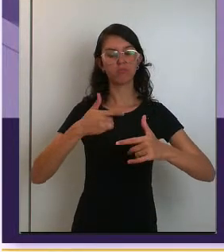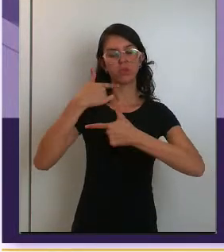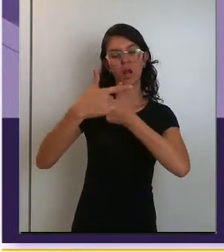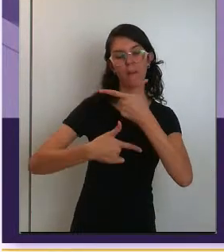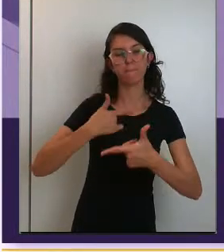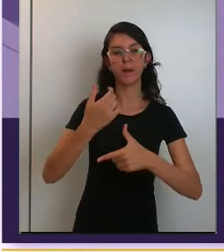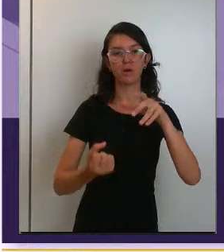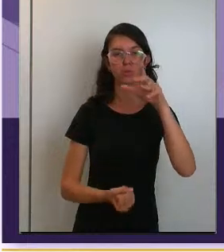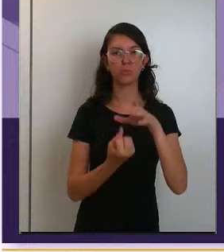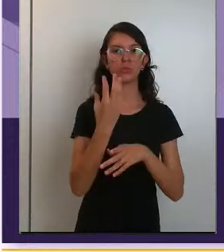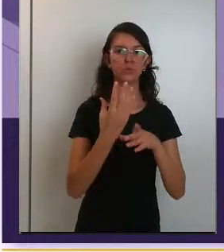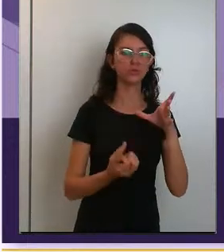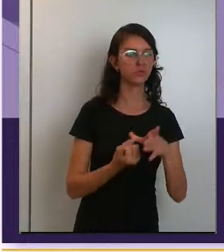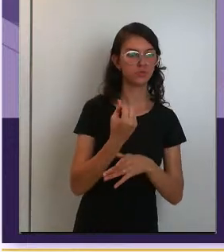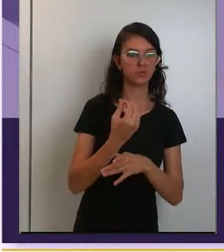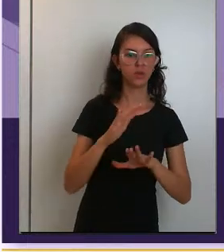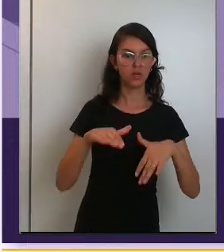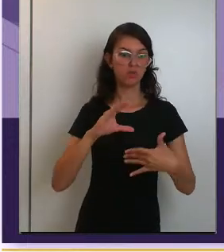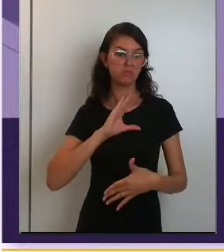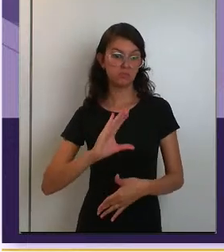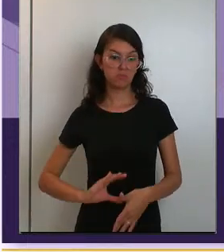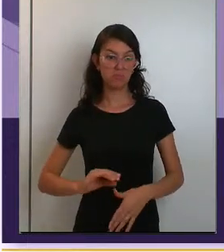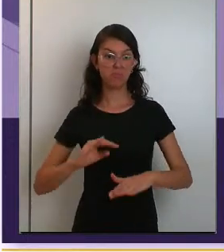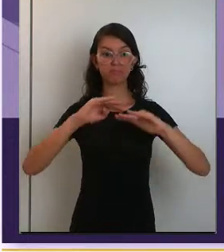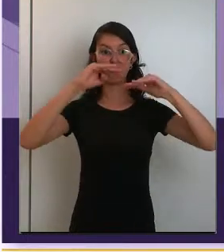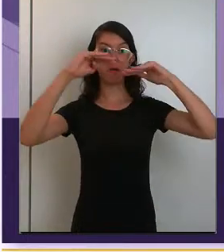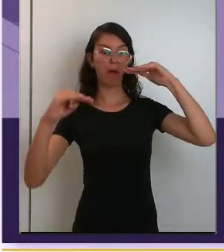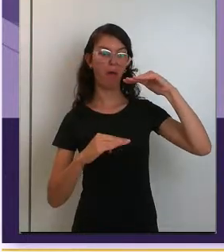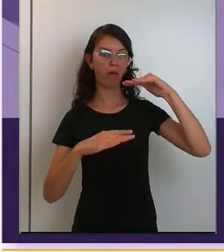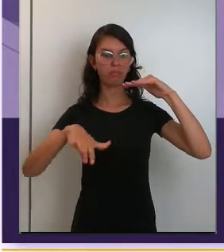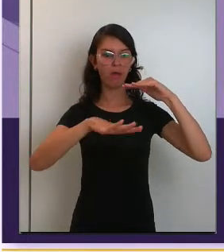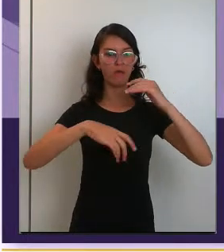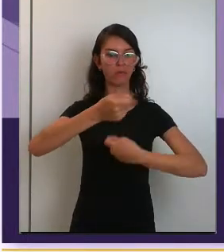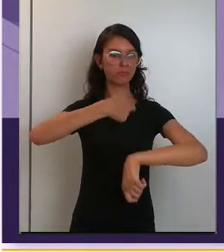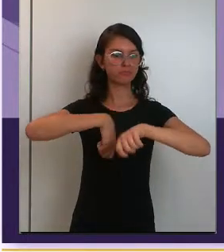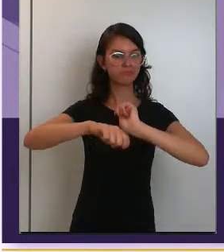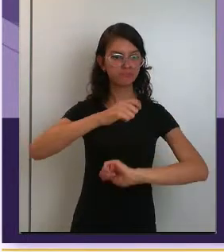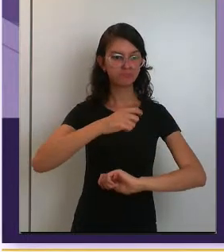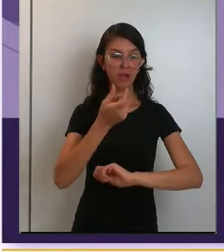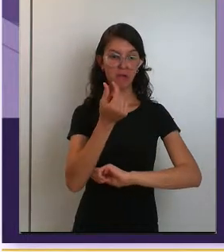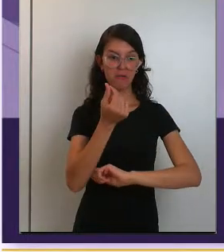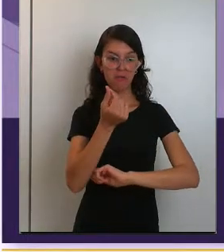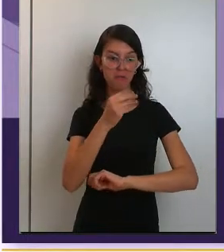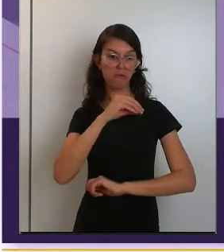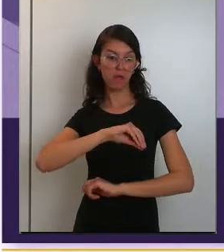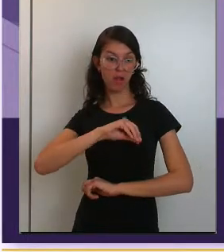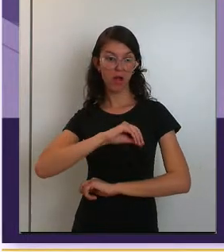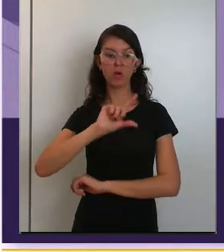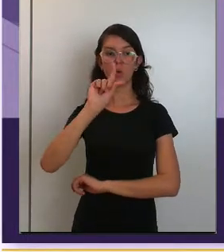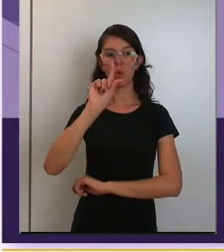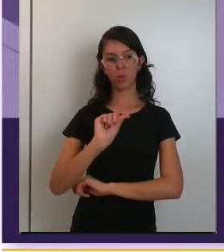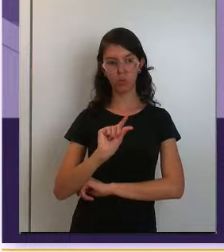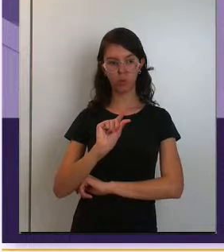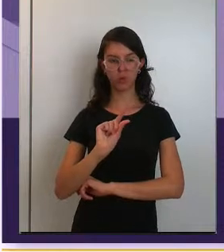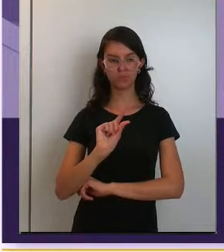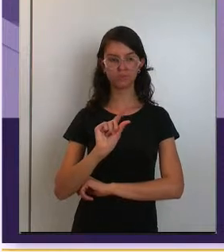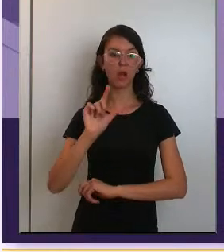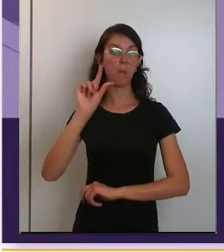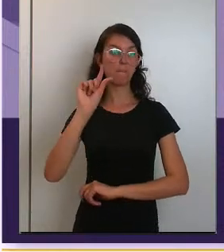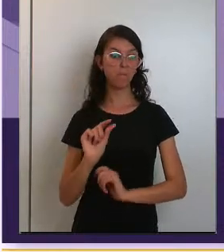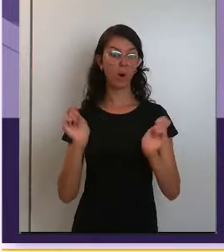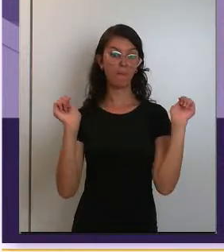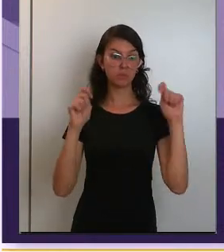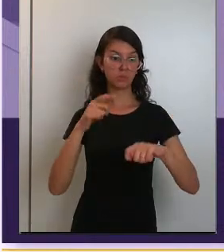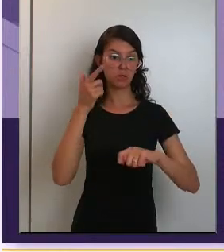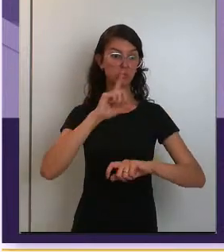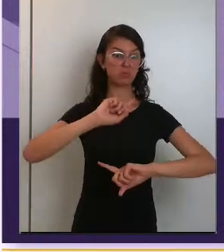ela é considerada como uma cidadã de segunda classe no mercado econômico, recebe remunerações inferiores, tem menos possibilidades de ascensão na